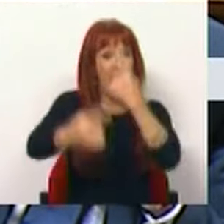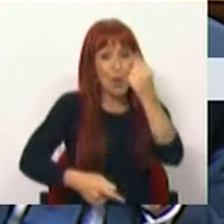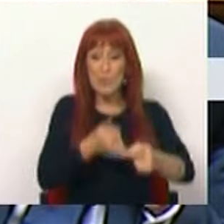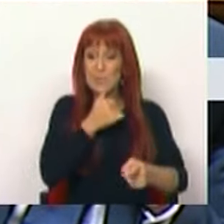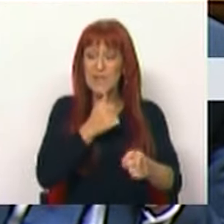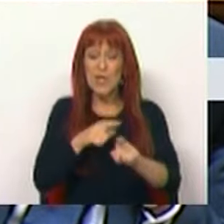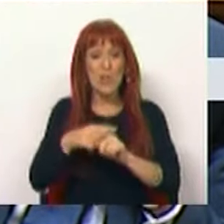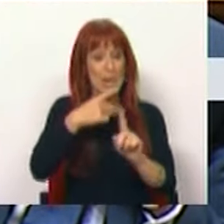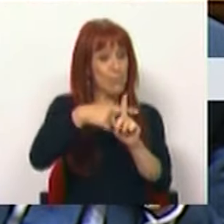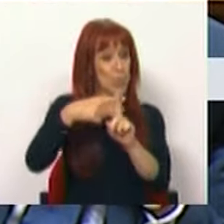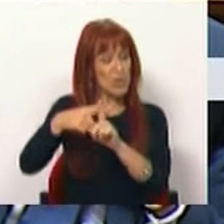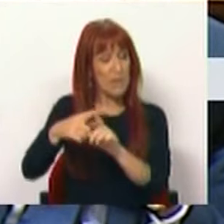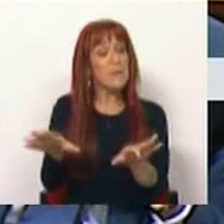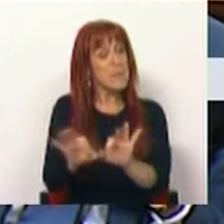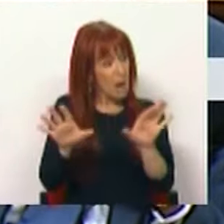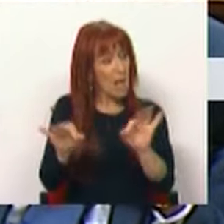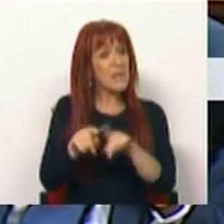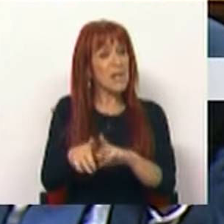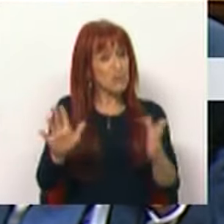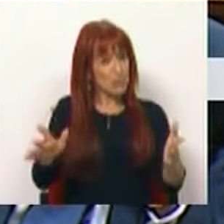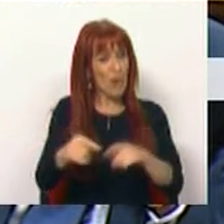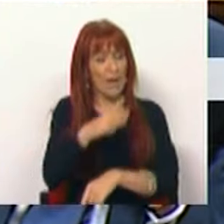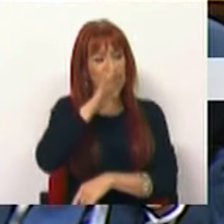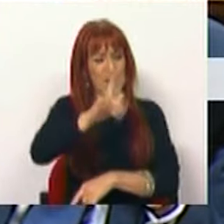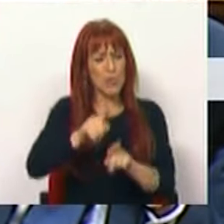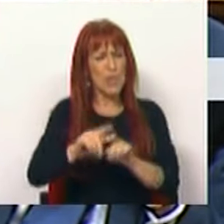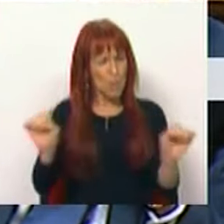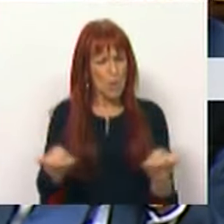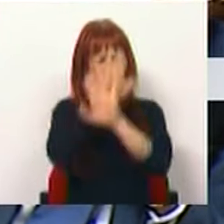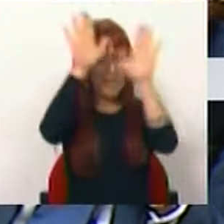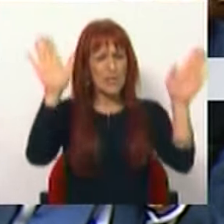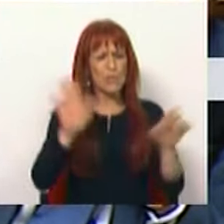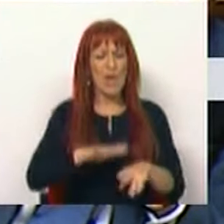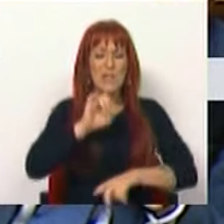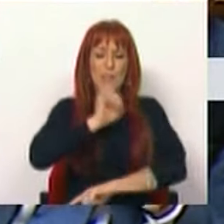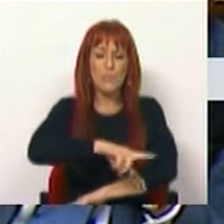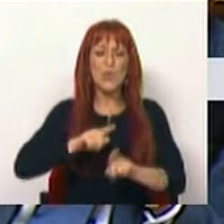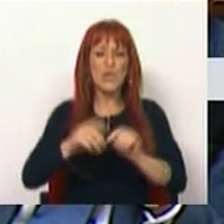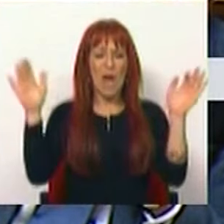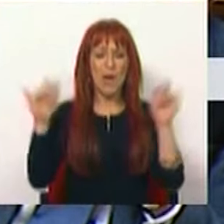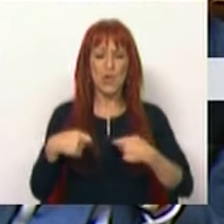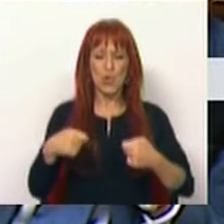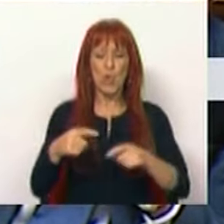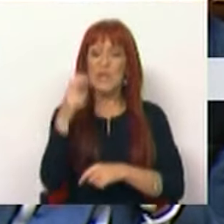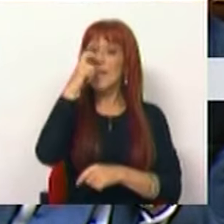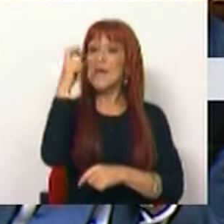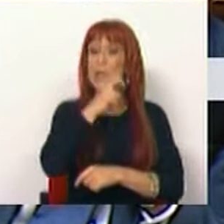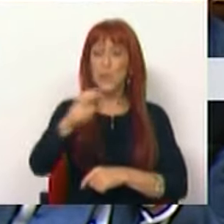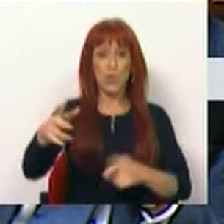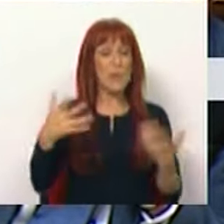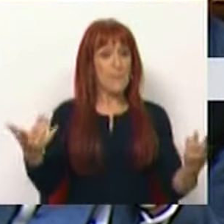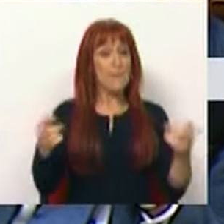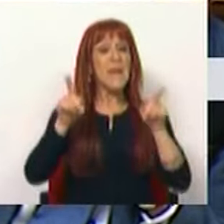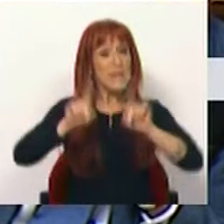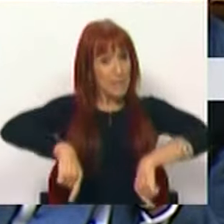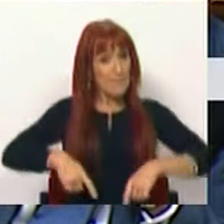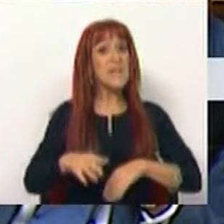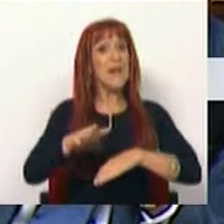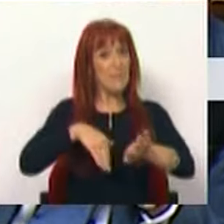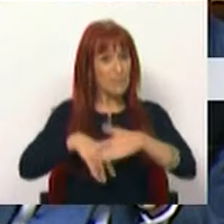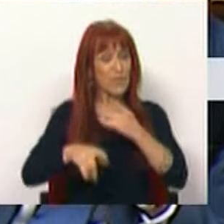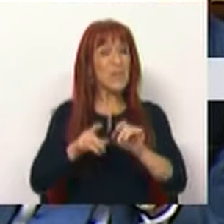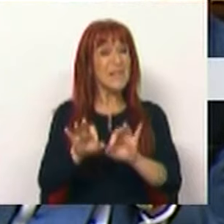dessas medidas positivas, como de resto já se identificou com clareza em relação à possibilidade de redução dos custos com a energia. e também que se